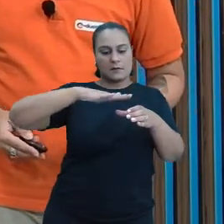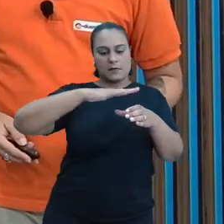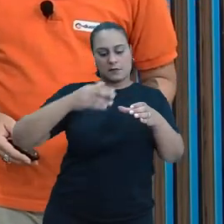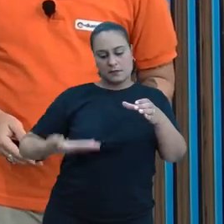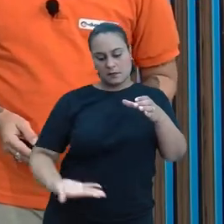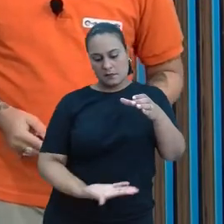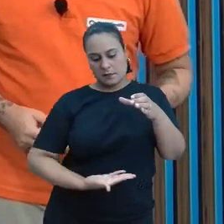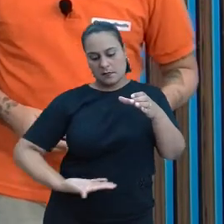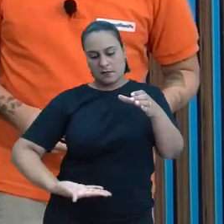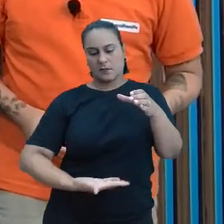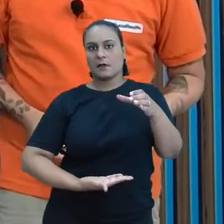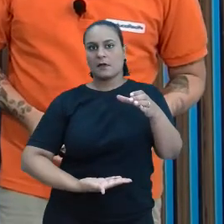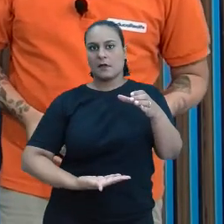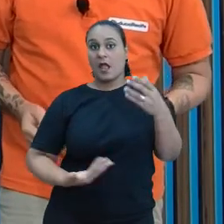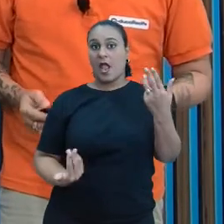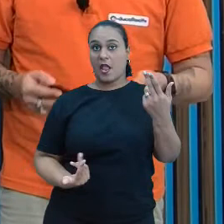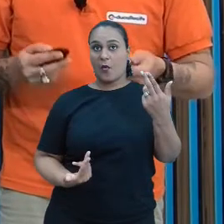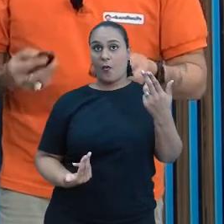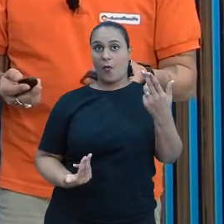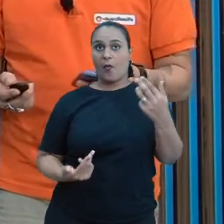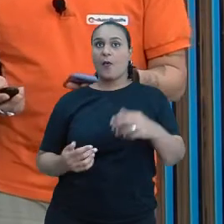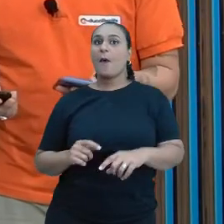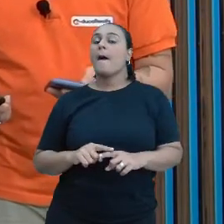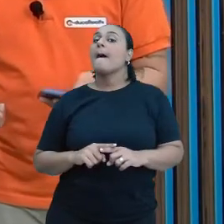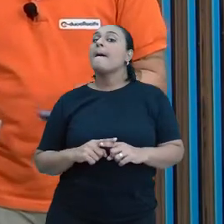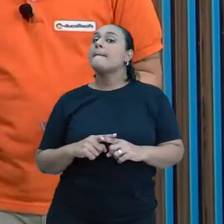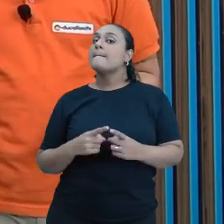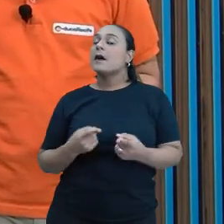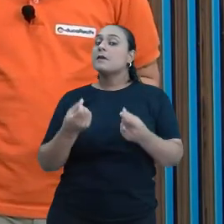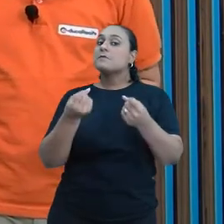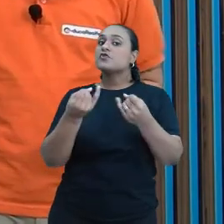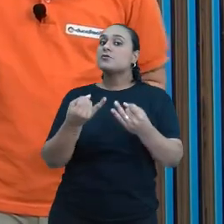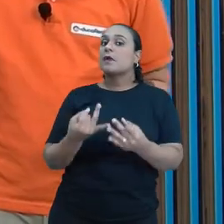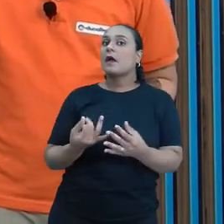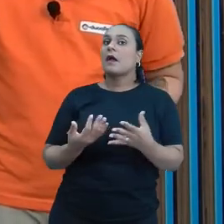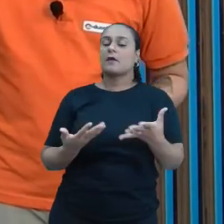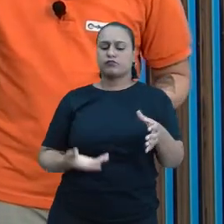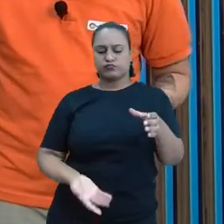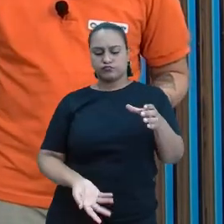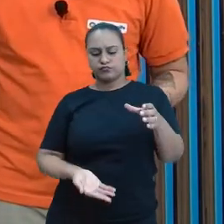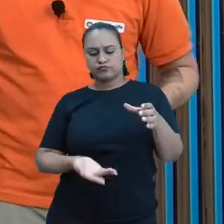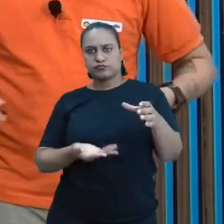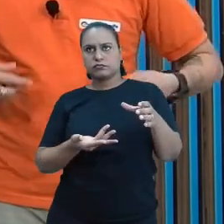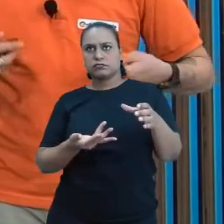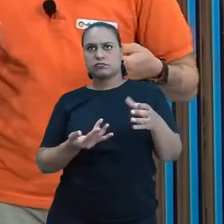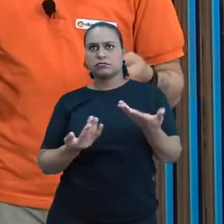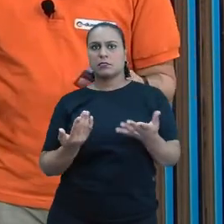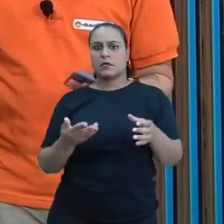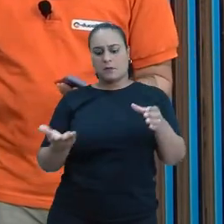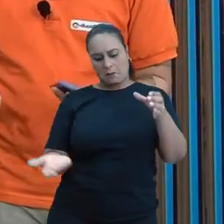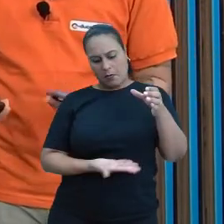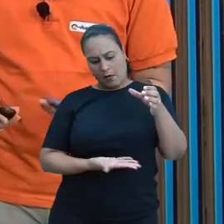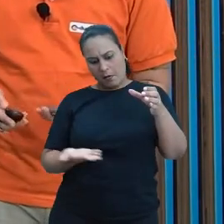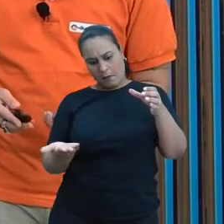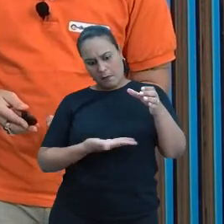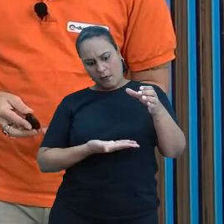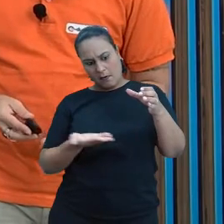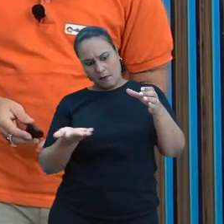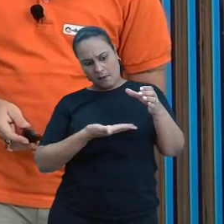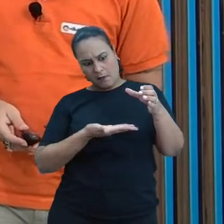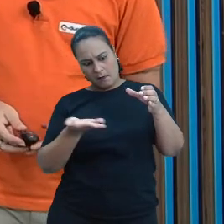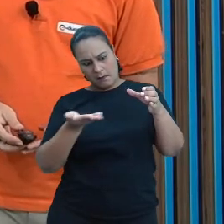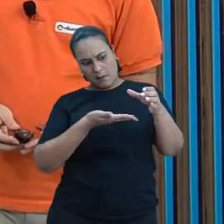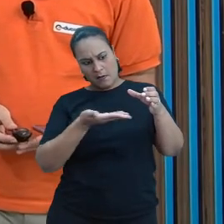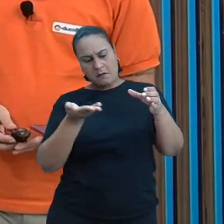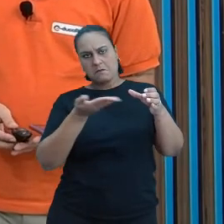cilindro ele tem o mesmo formato. Só que para falar de volume, lembra que o que foi que a gente fez? A gente pegou e fatiou o cilindro, né? Já que